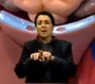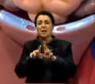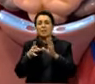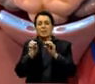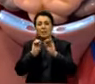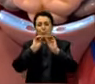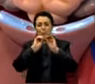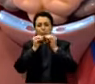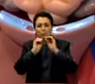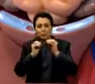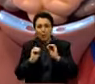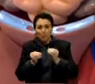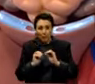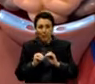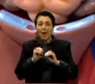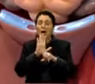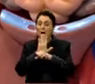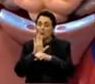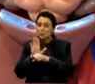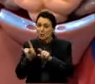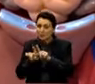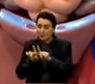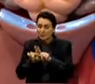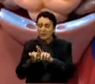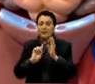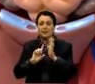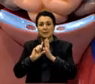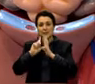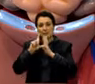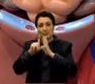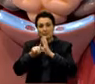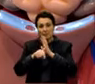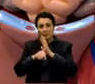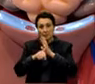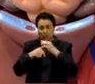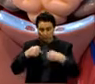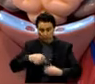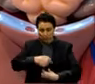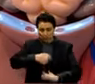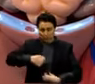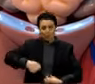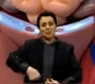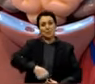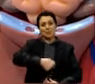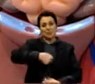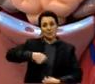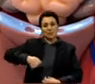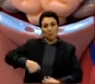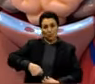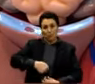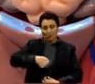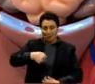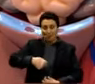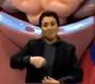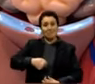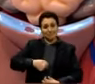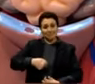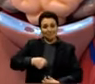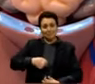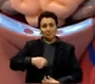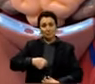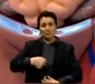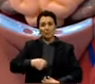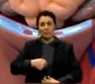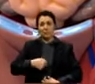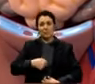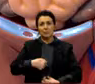do alimento, tá? Após o estômago, O alimento chega aqui no estômago em bem